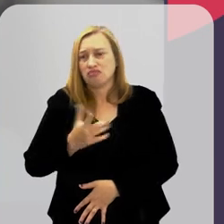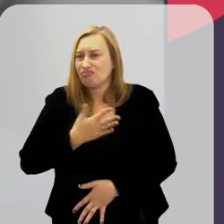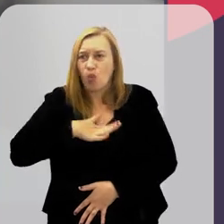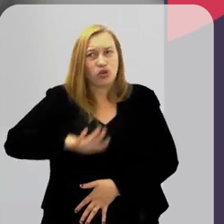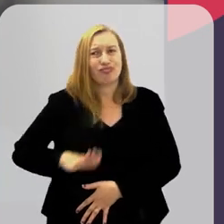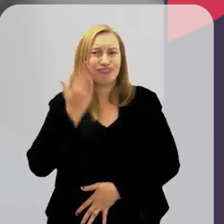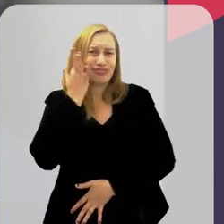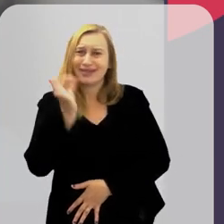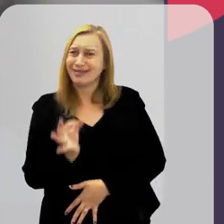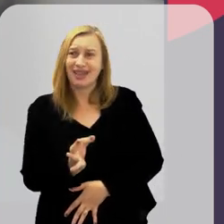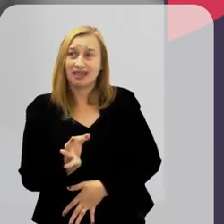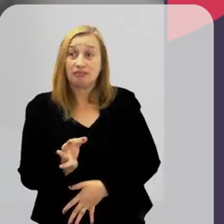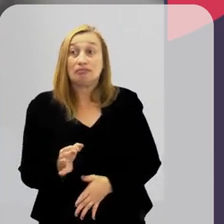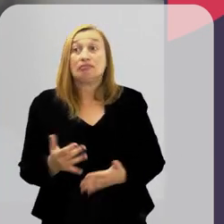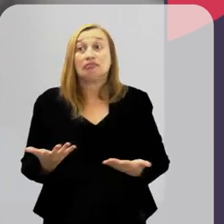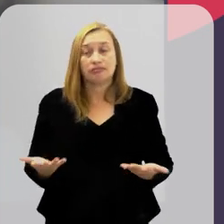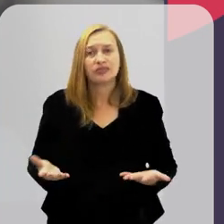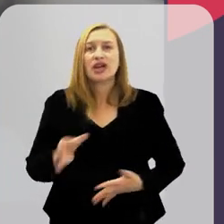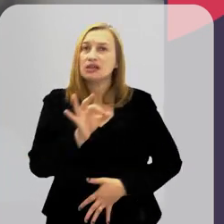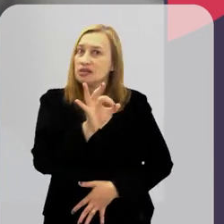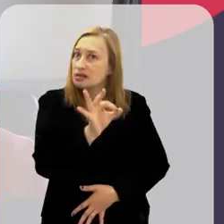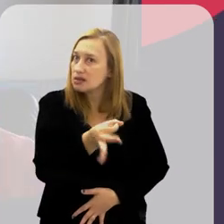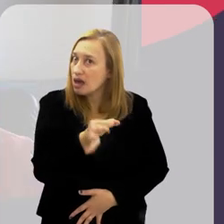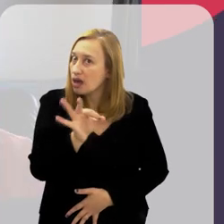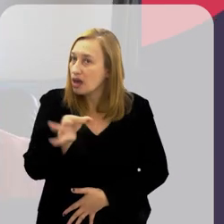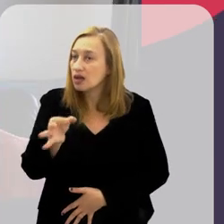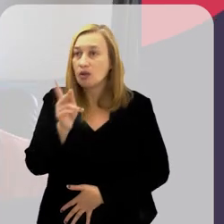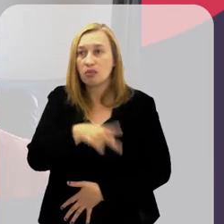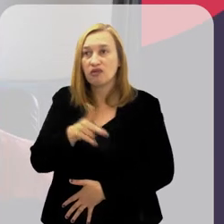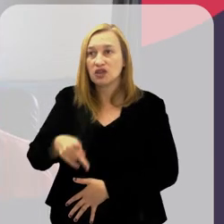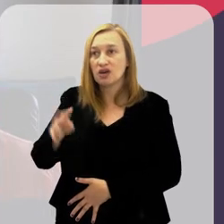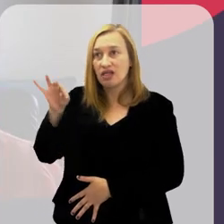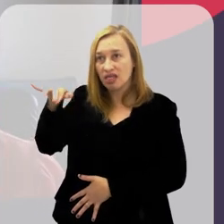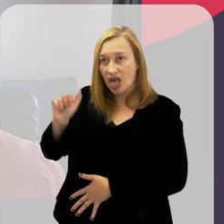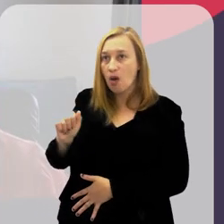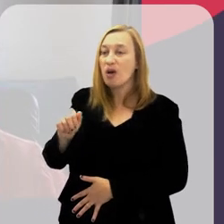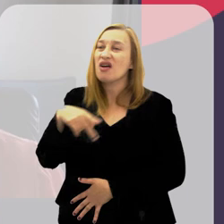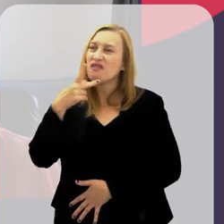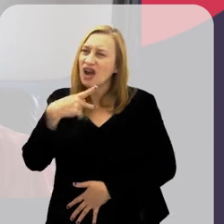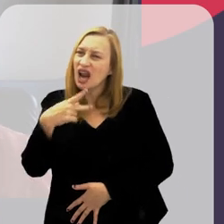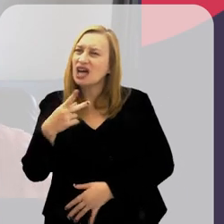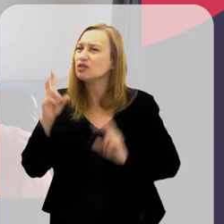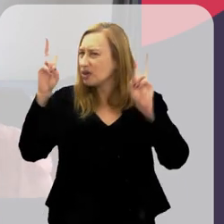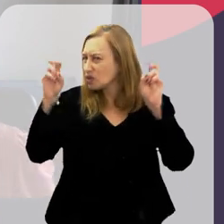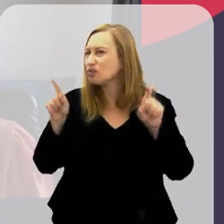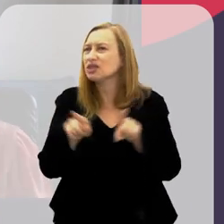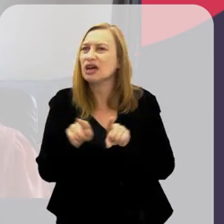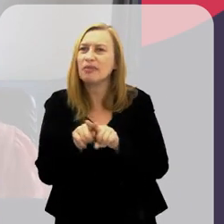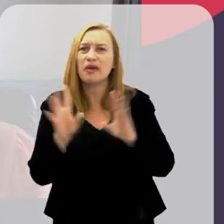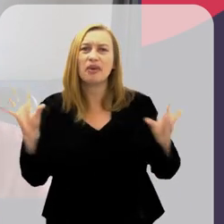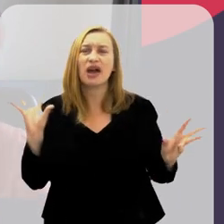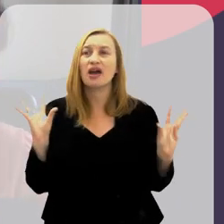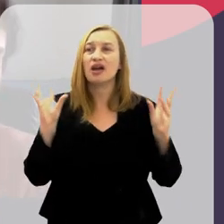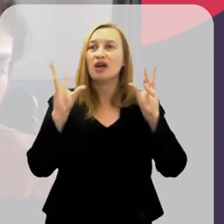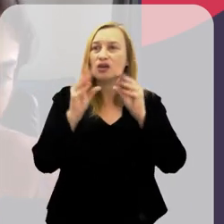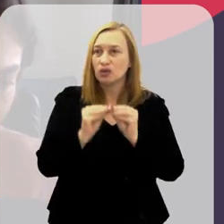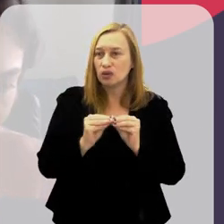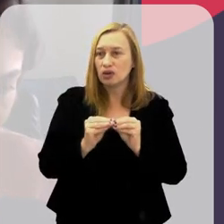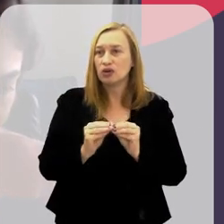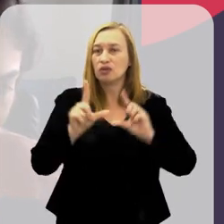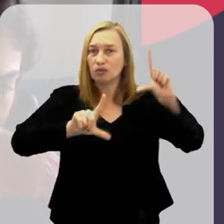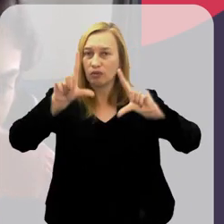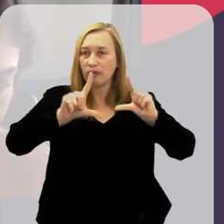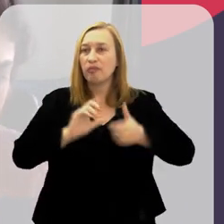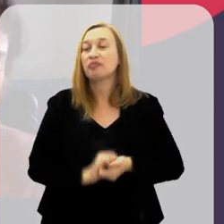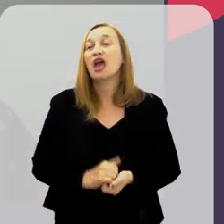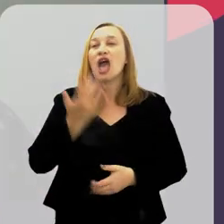O que a gente tende a não gostar do que a gente não compreende. Certo. Professora É Thelma, quer dar uma uma. palavrinha sobre isso também, para a gente